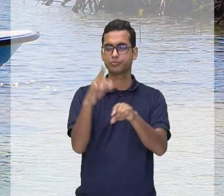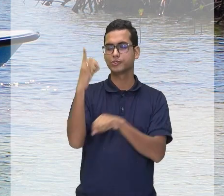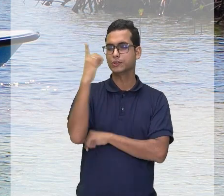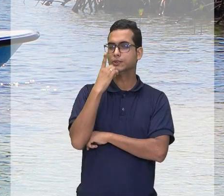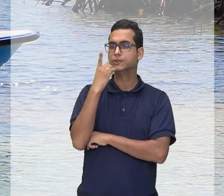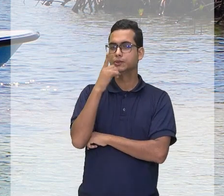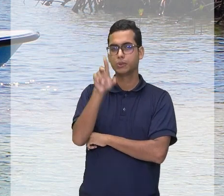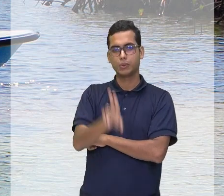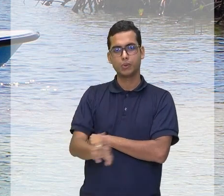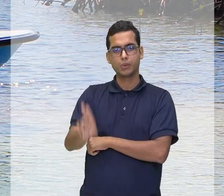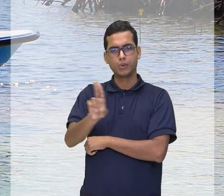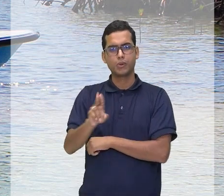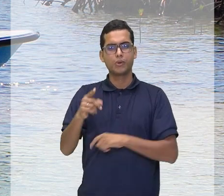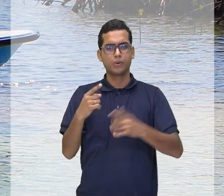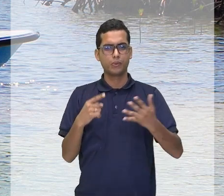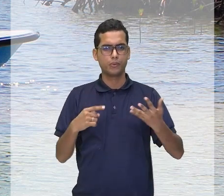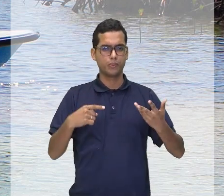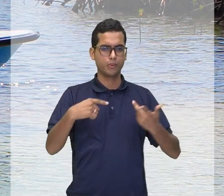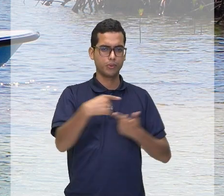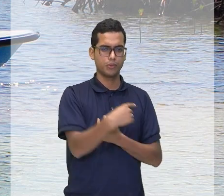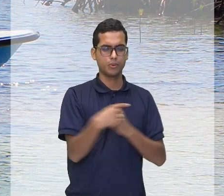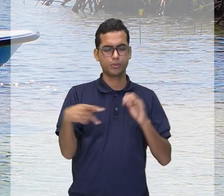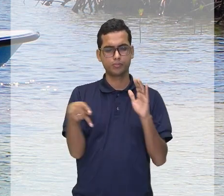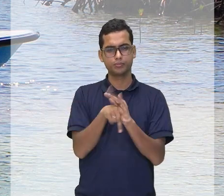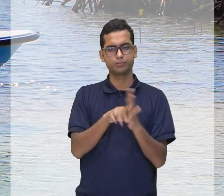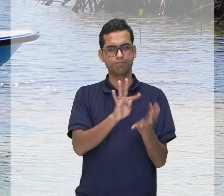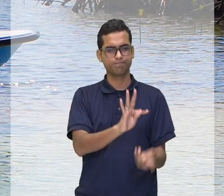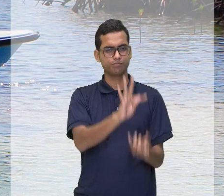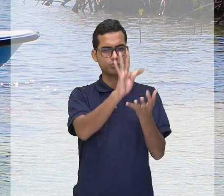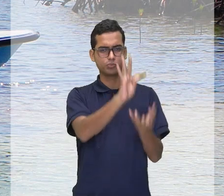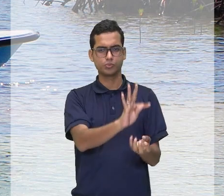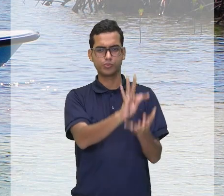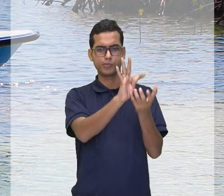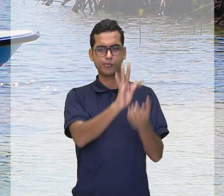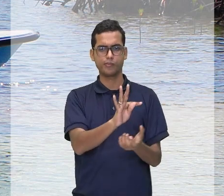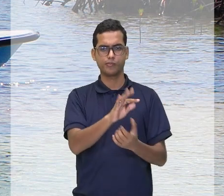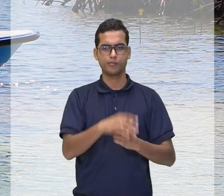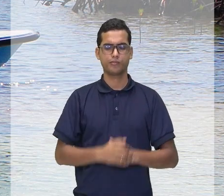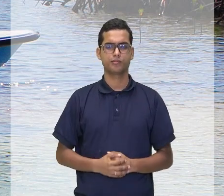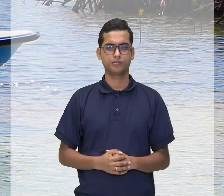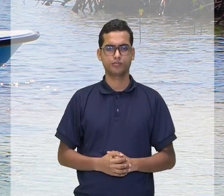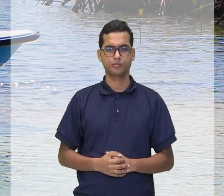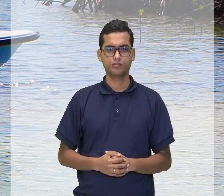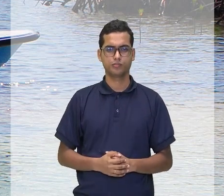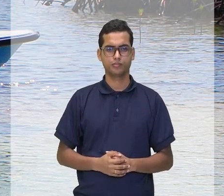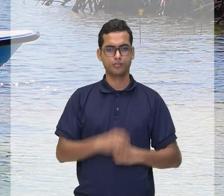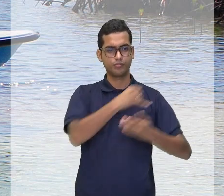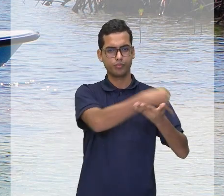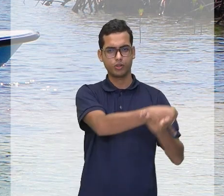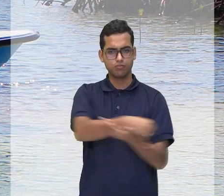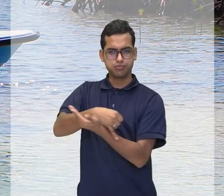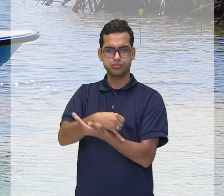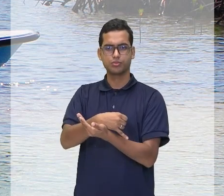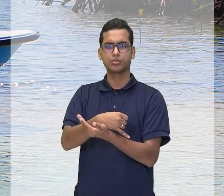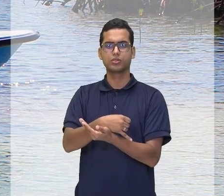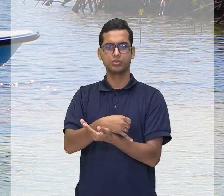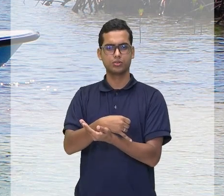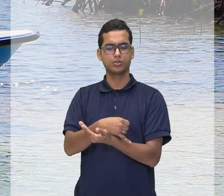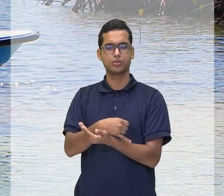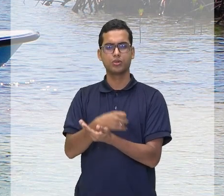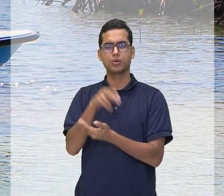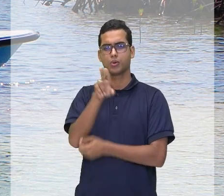ali das descobertas da termodinâmica. Então, o nosso motor rabeta, ele